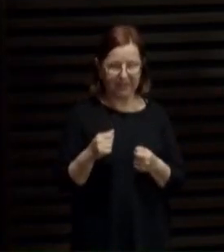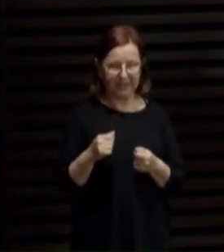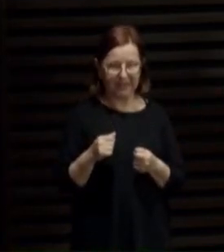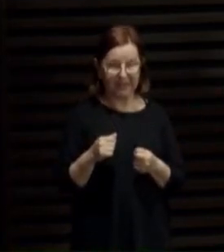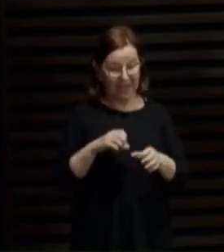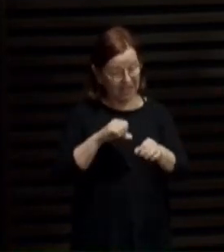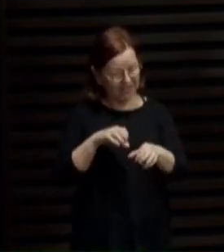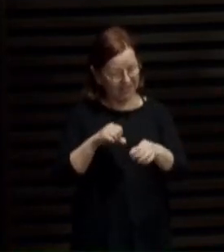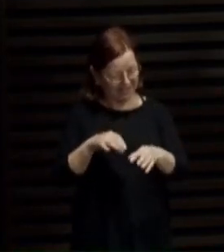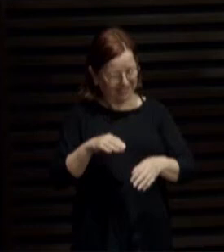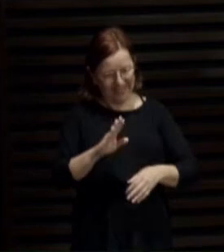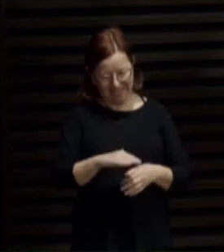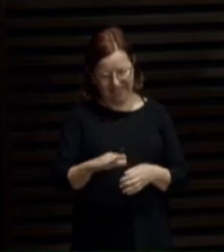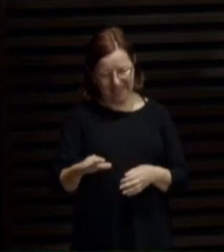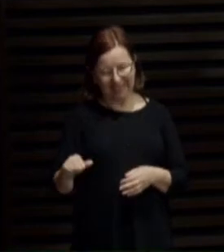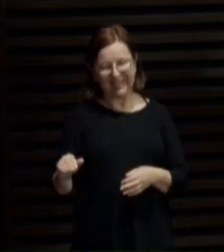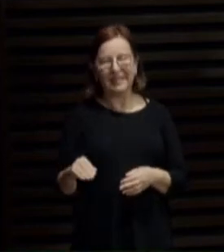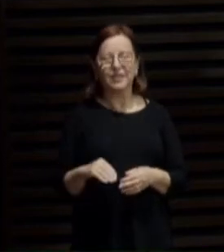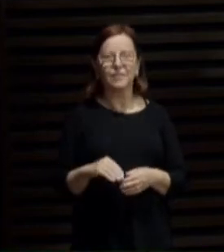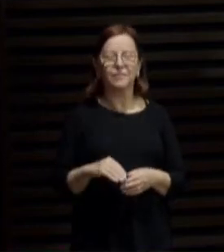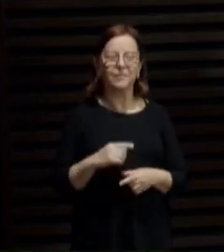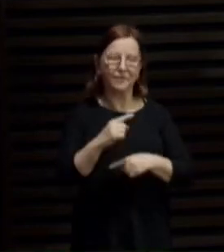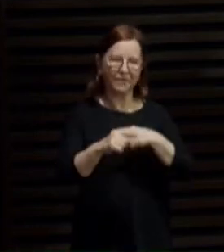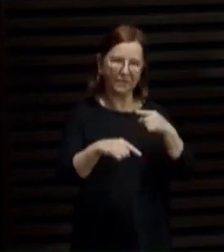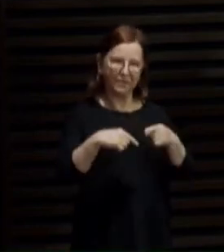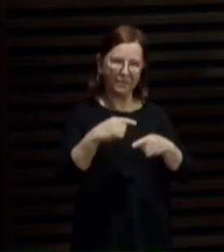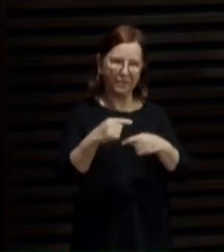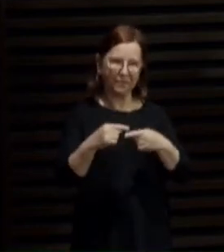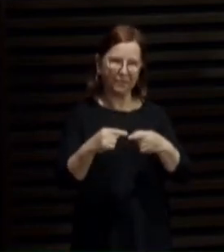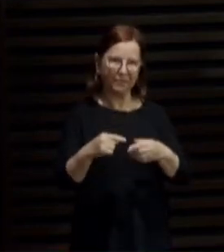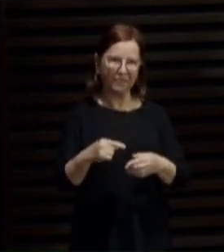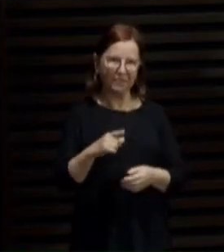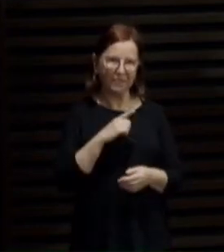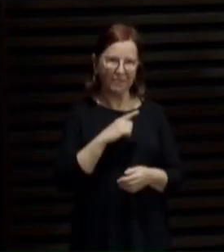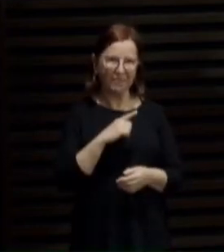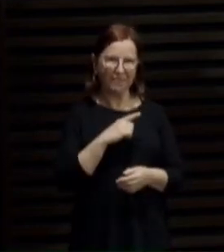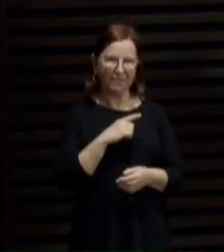instrução. Depois nós temos a